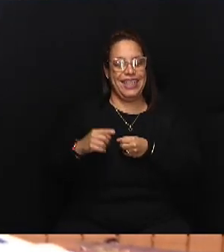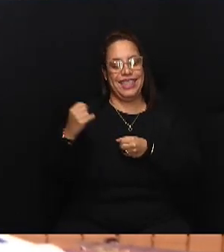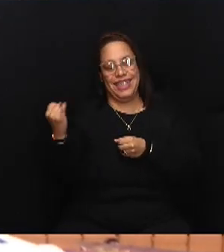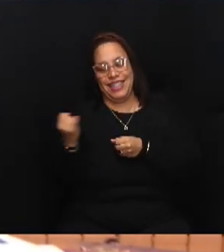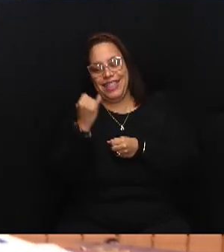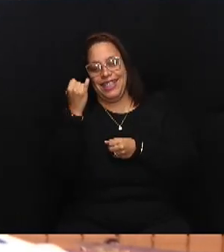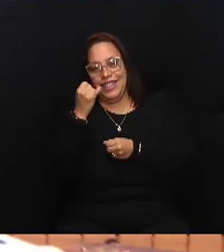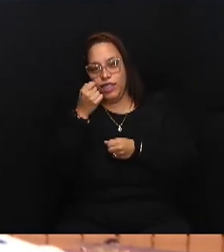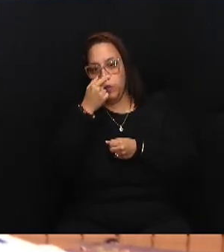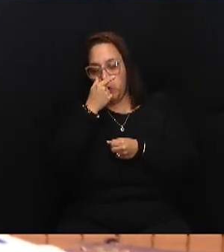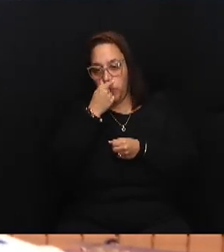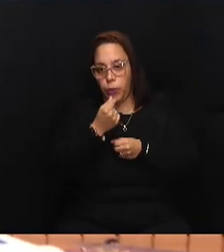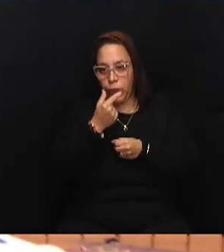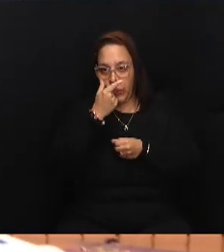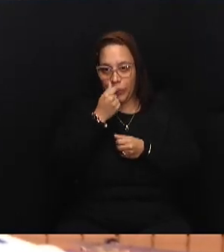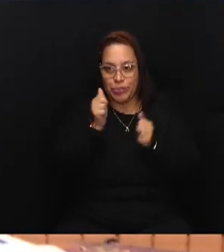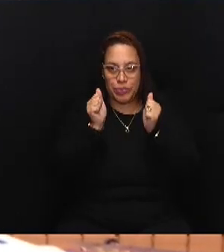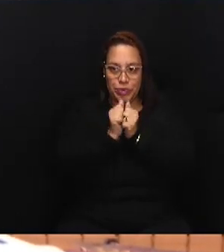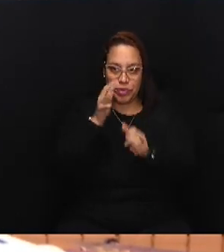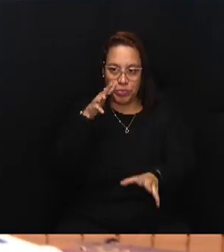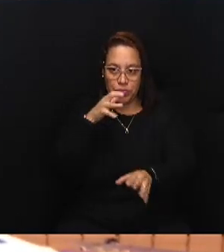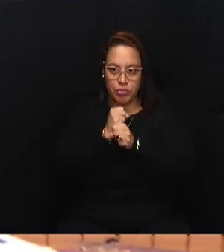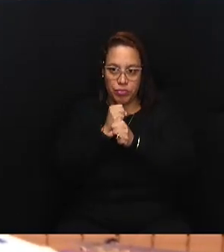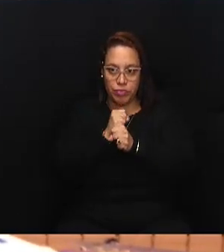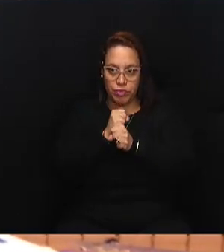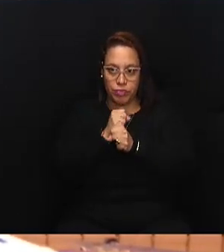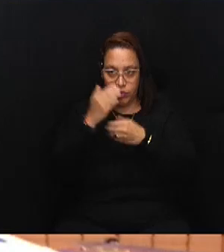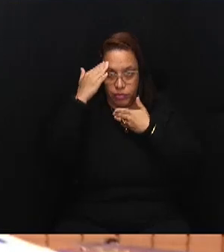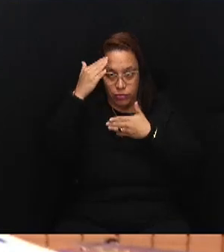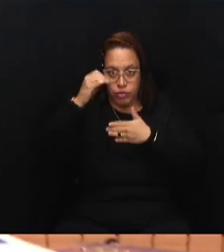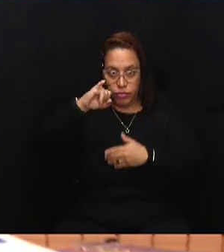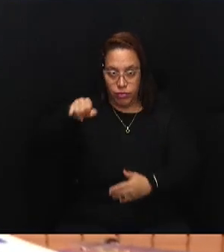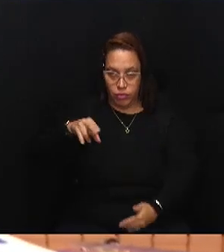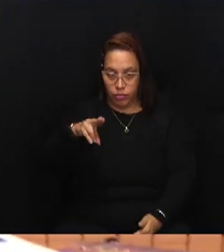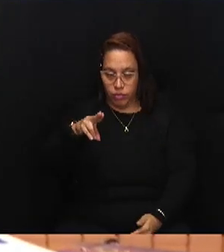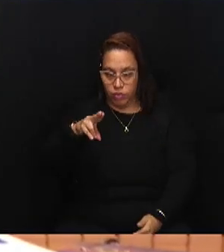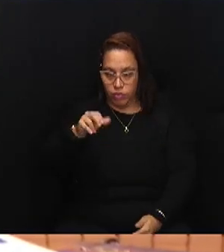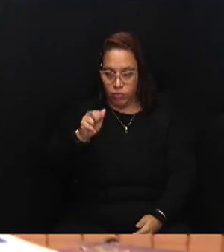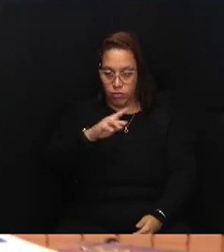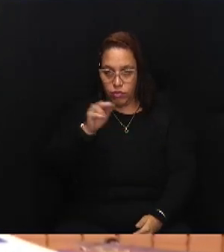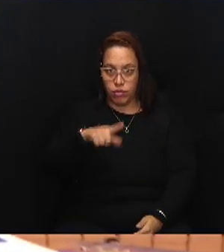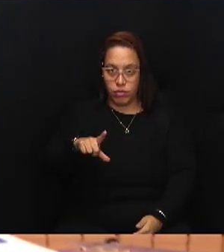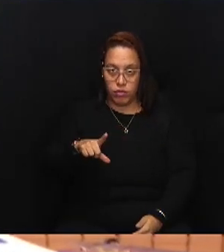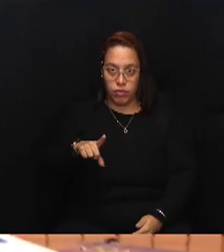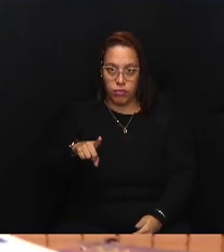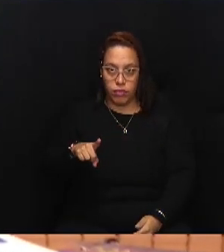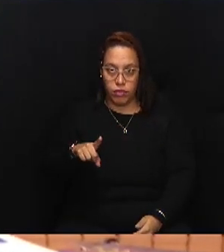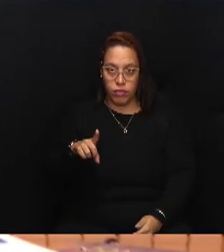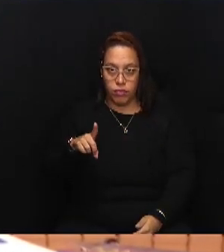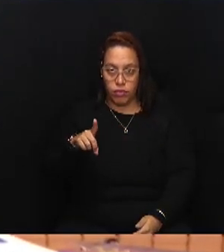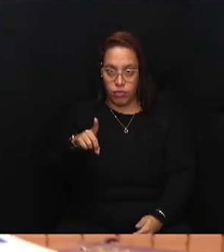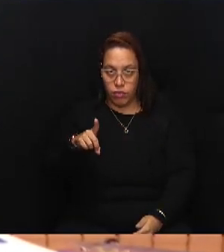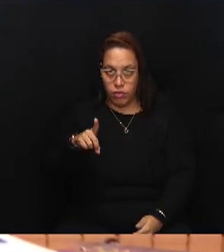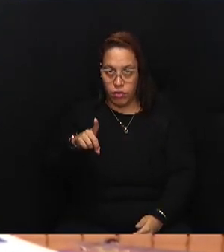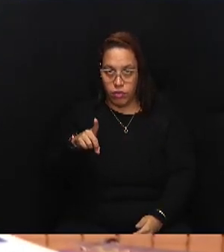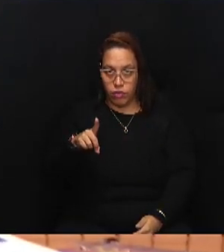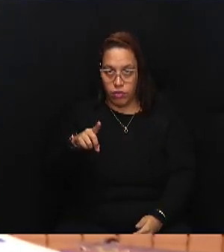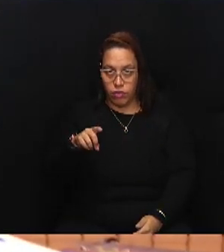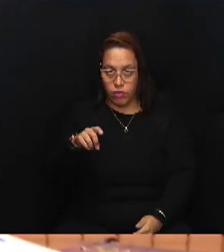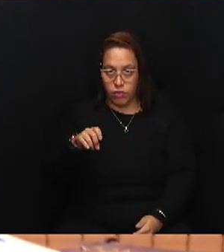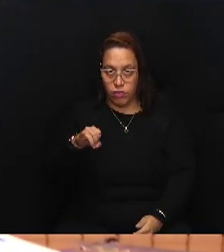para preencher, né, para somar com a gente. Então, agradecer, Juarez, mais uma vez, muito obrigado. Diego. Marrom, tem alguém da